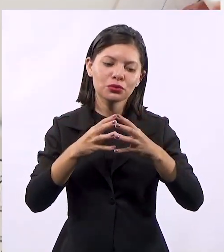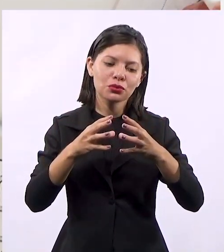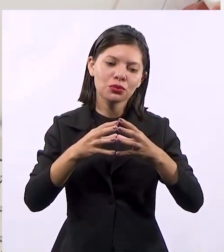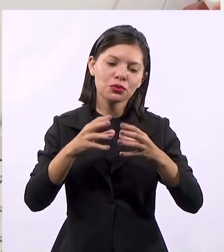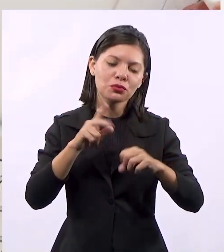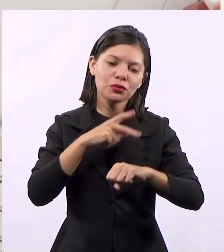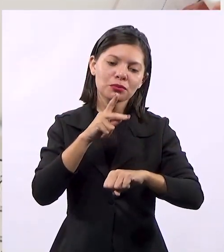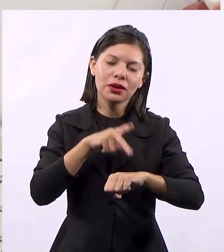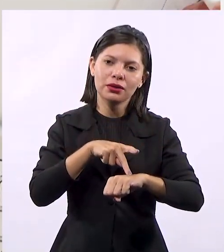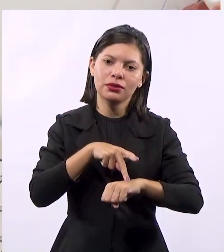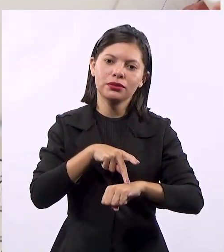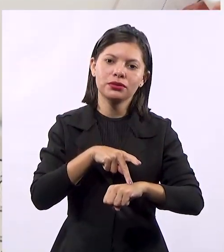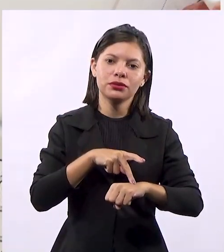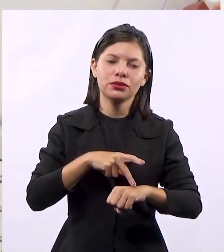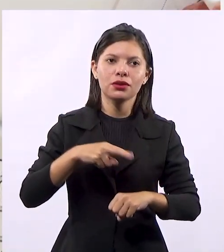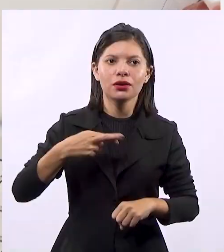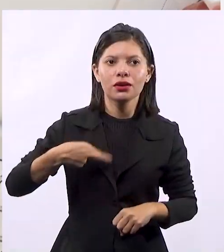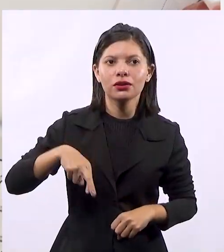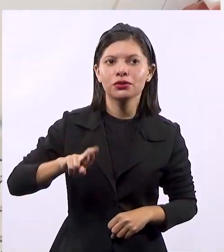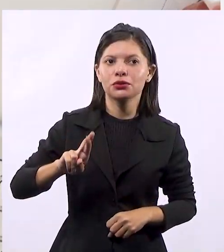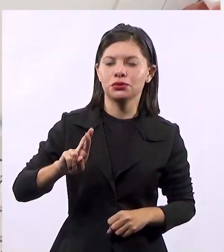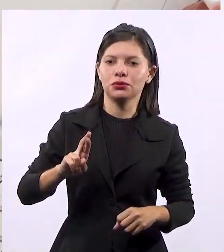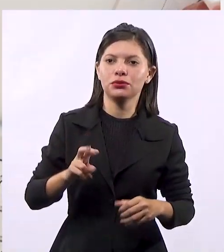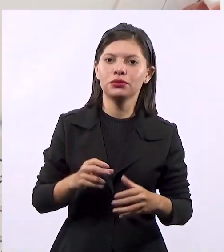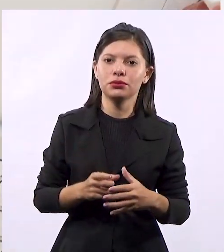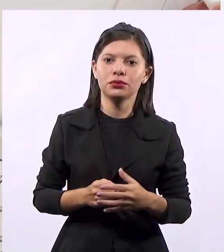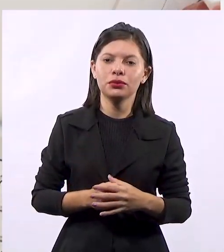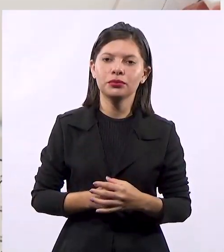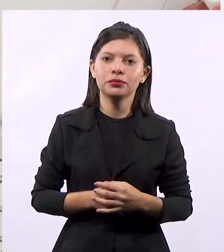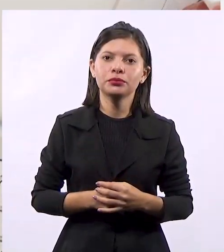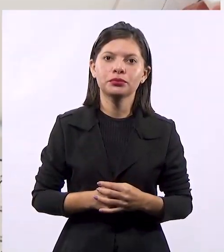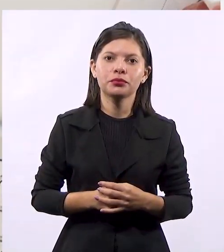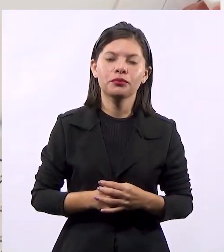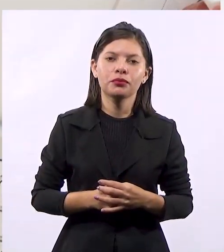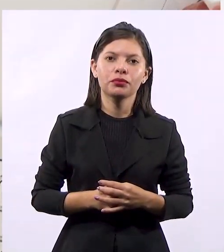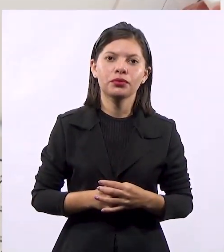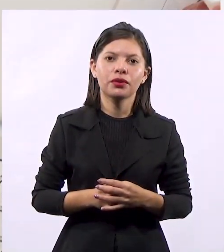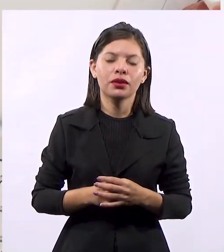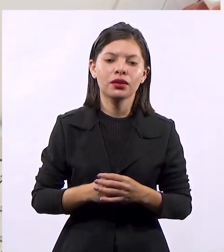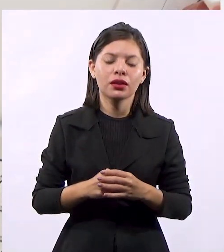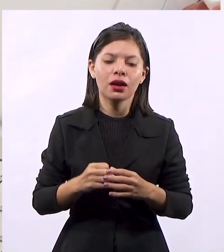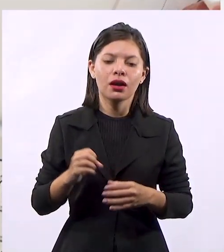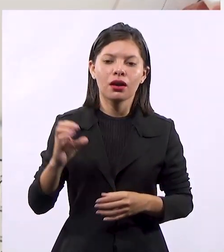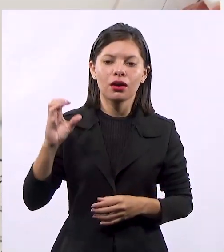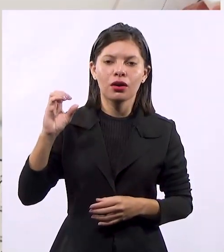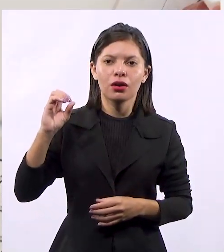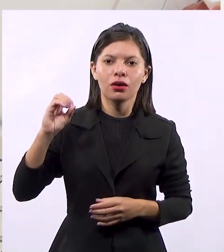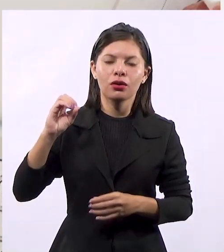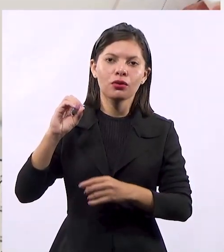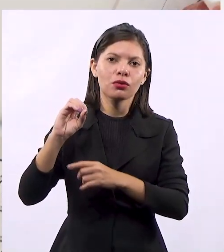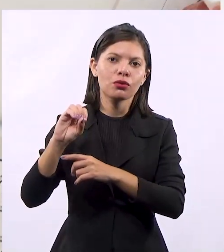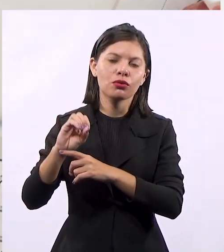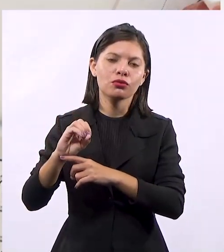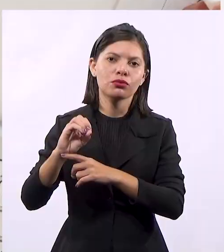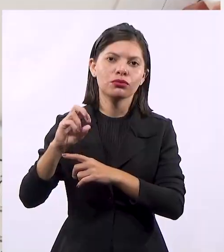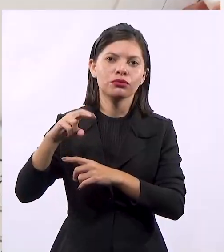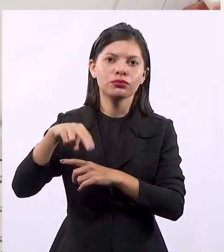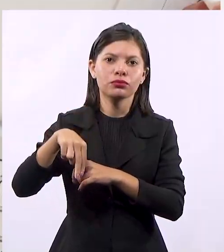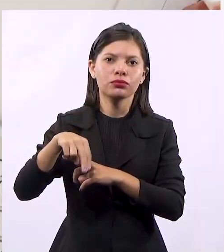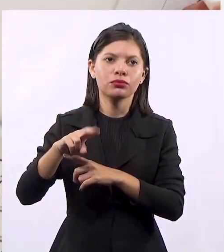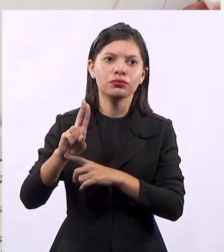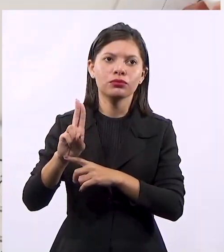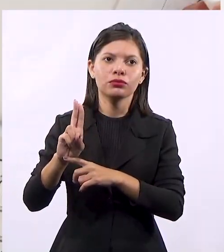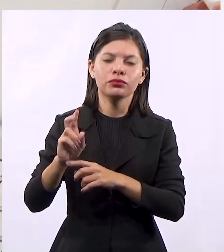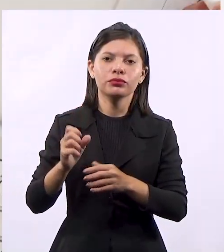pelas liberdades fundamentais. A instrução promoverá a compreensão, a tolerância e a amizade